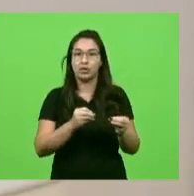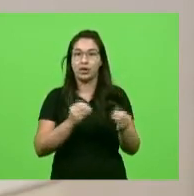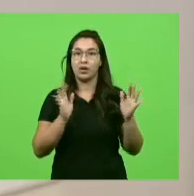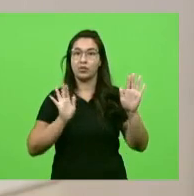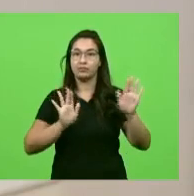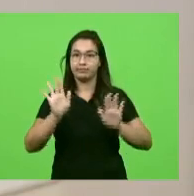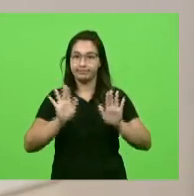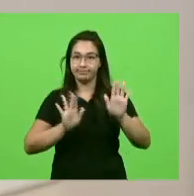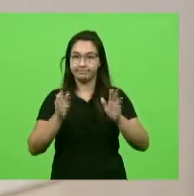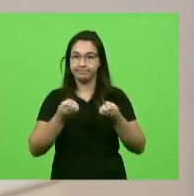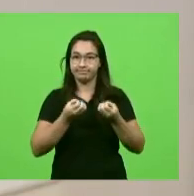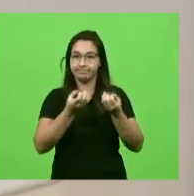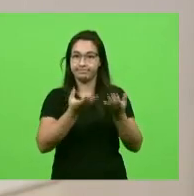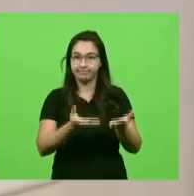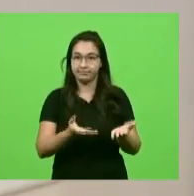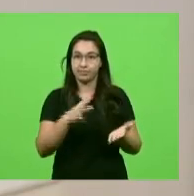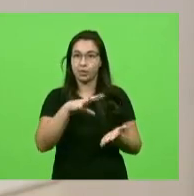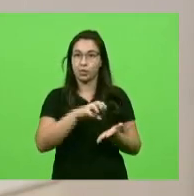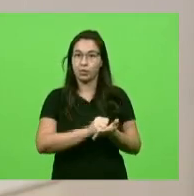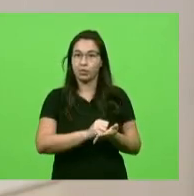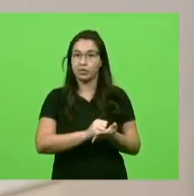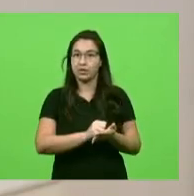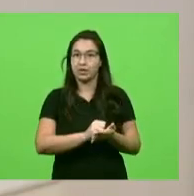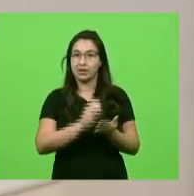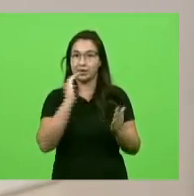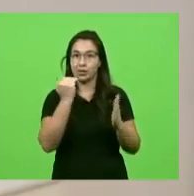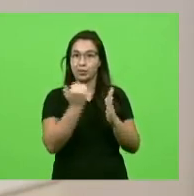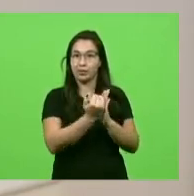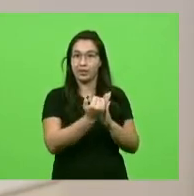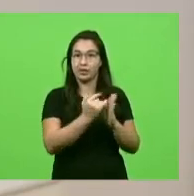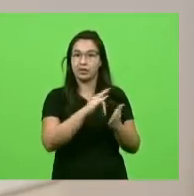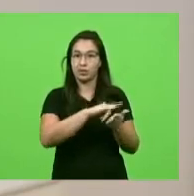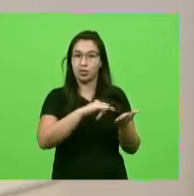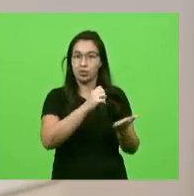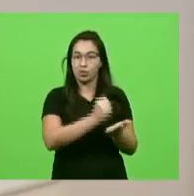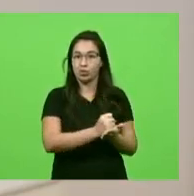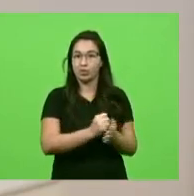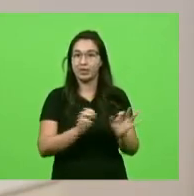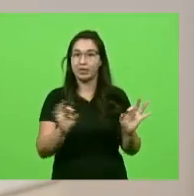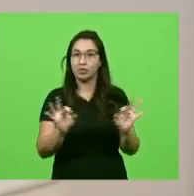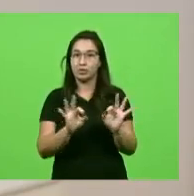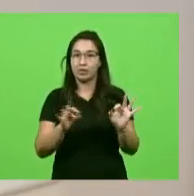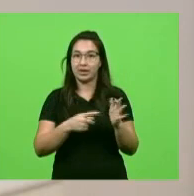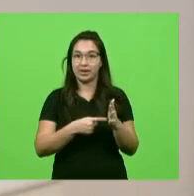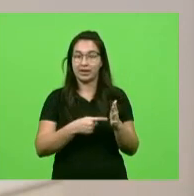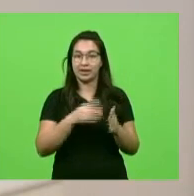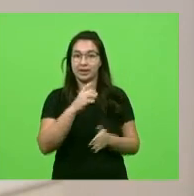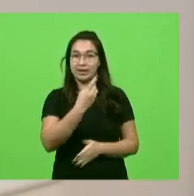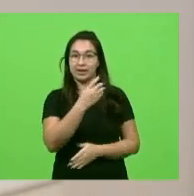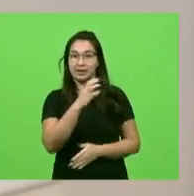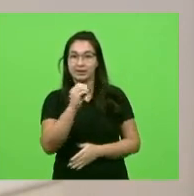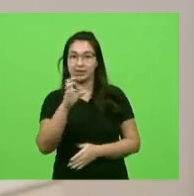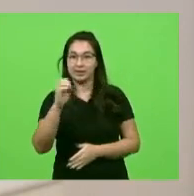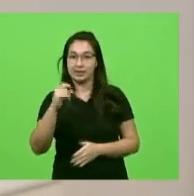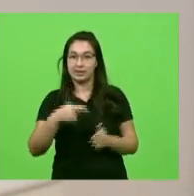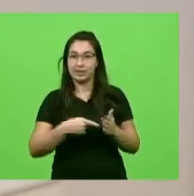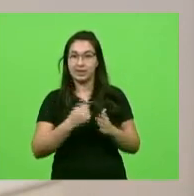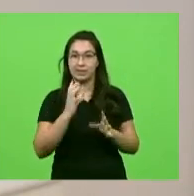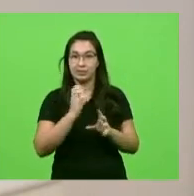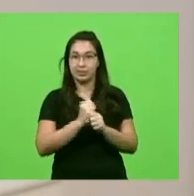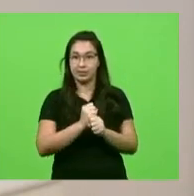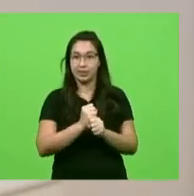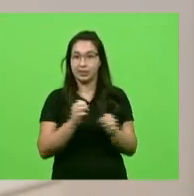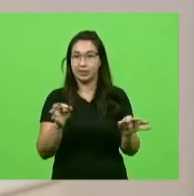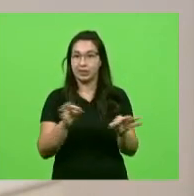licitação, a contratada deixou de cumprir com o prazo relativo à entrega dos 100 primeiros respiradores, o qual se encerrou em 7